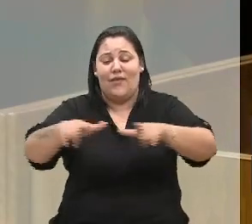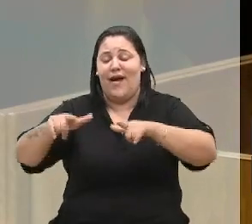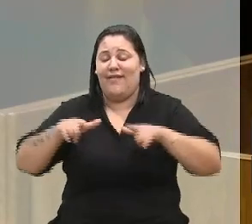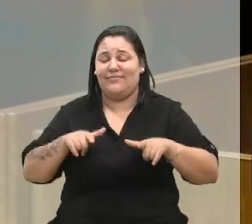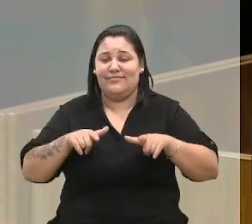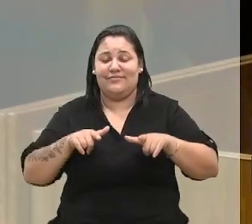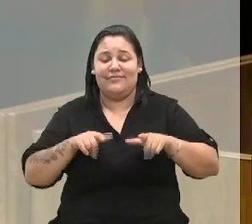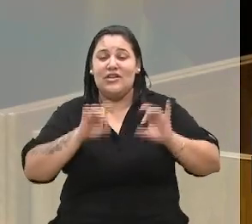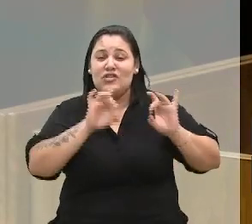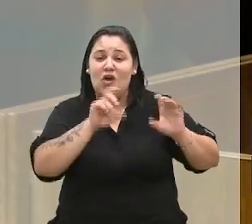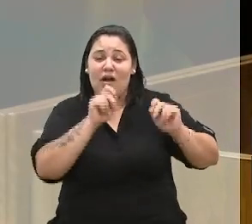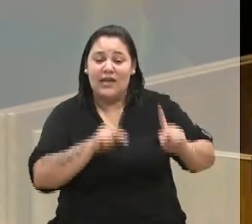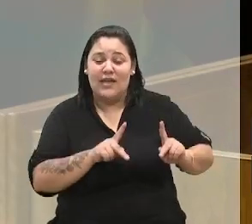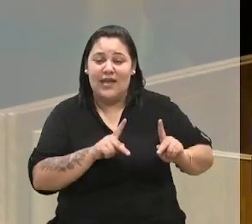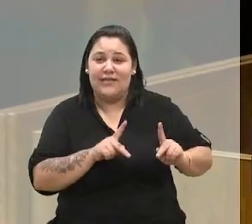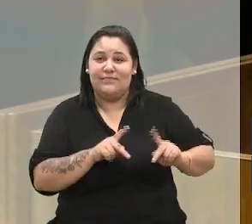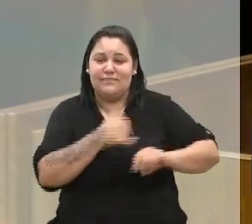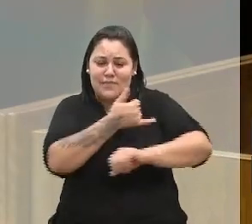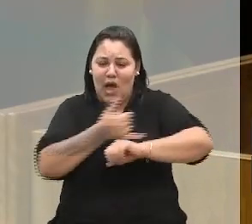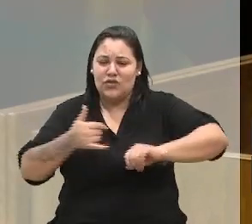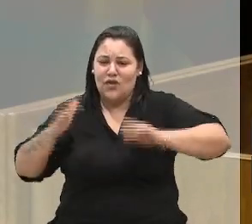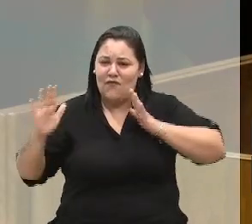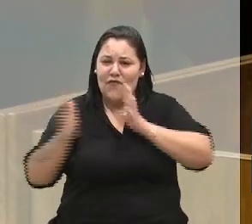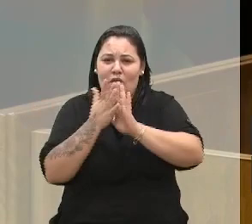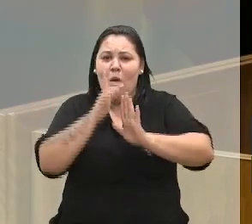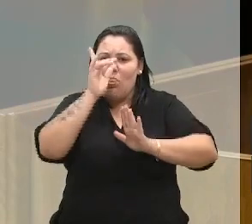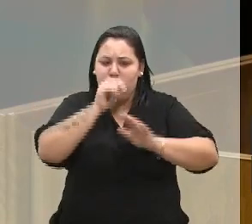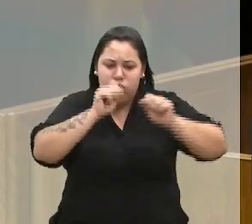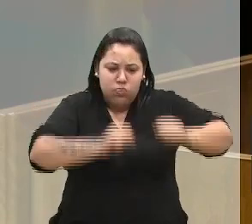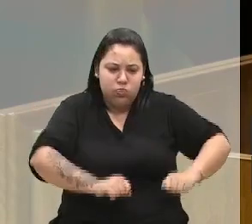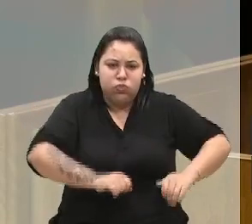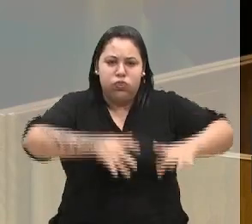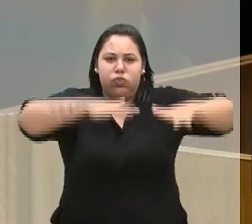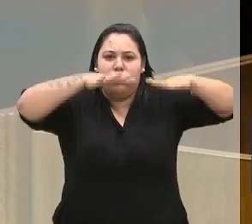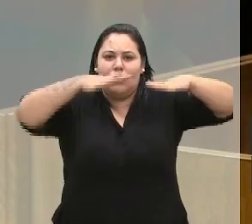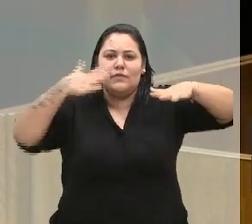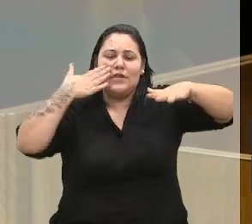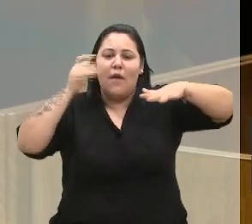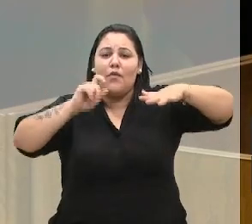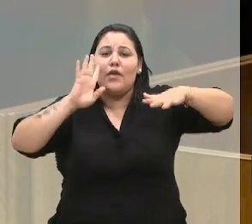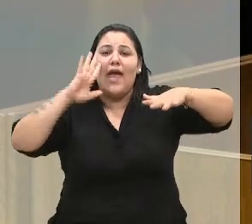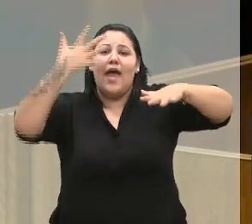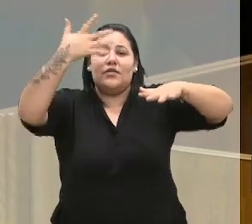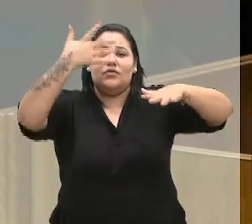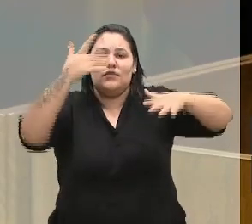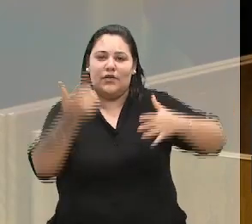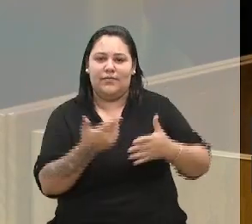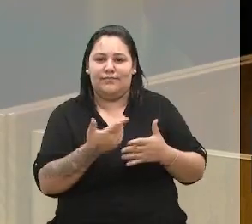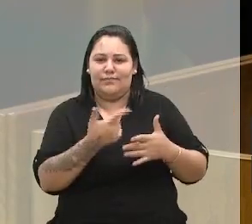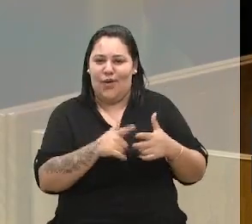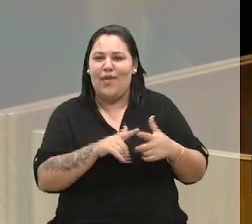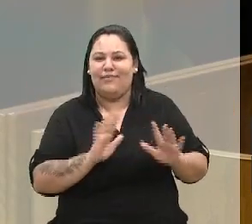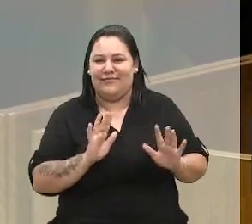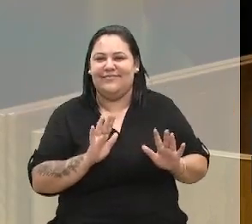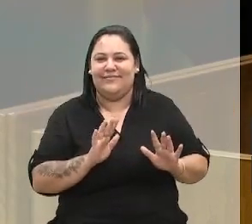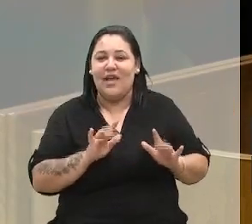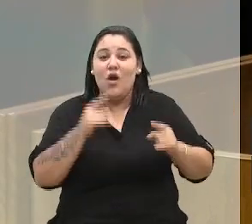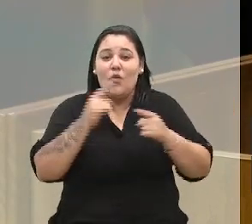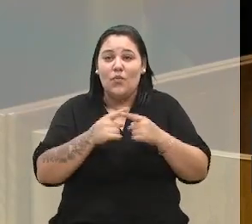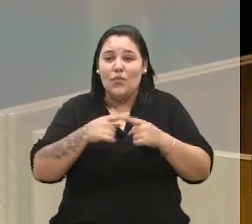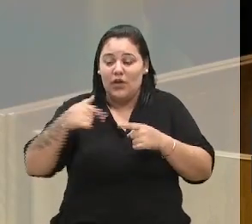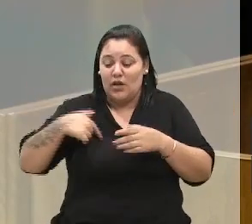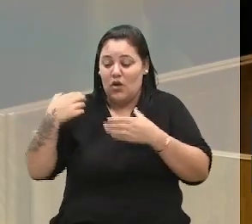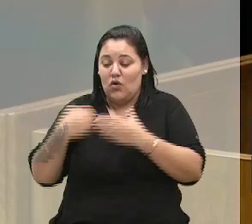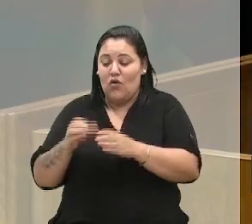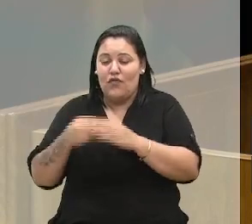Só quem passou por alagamento sabe o que é resolver um problema do alagamento. Porque eu convivi com